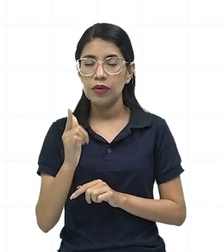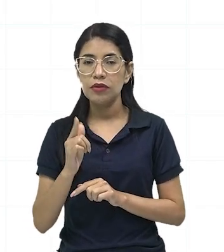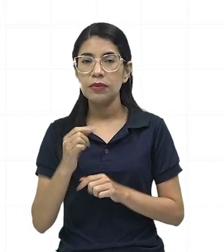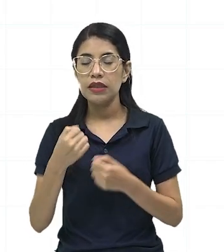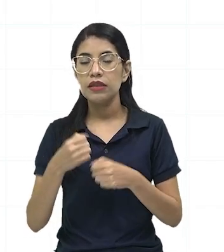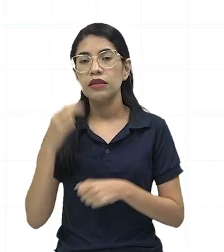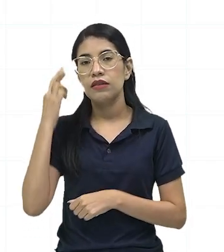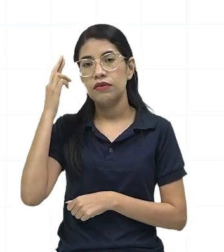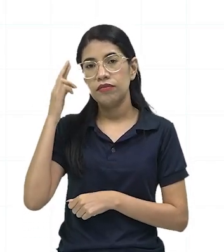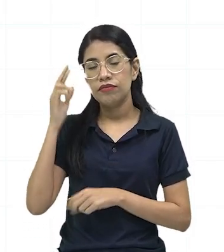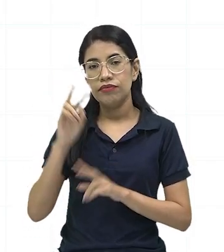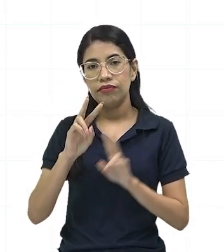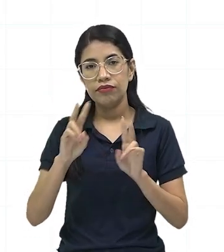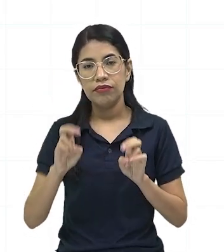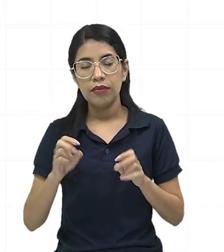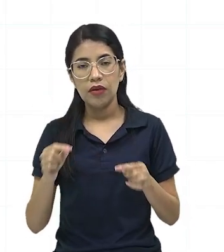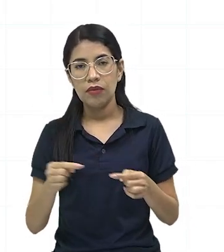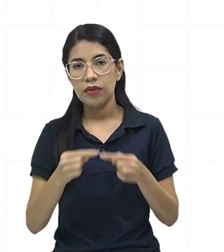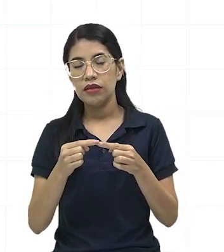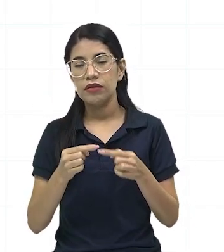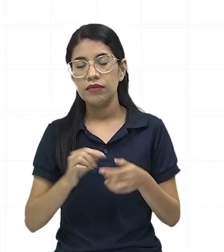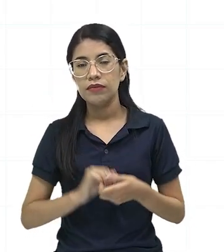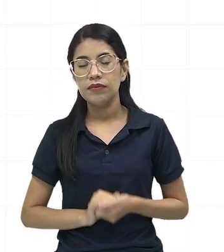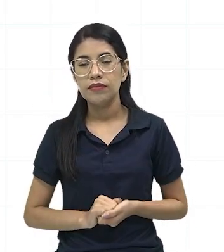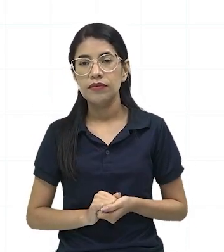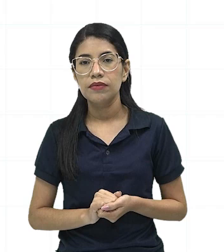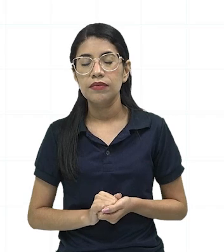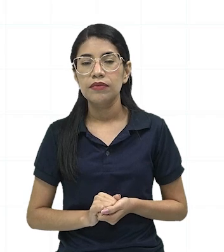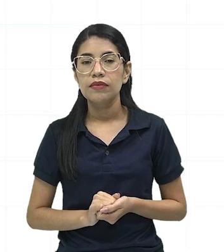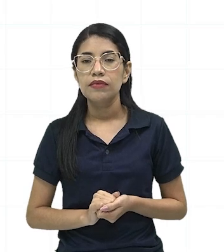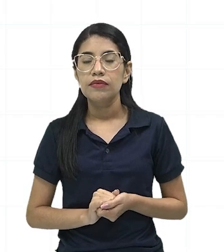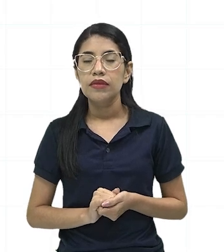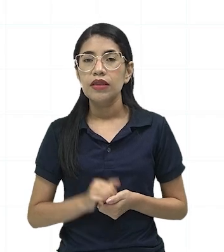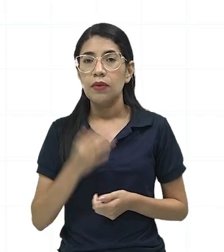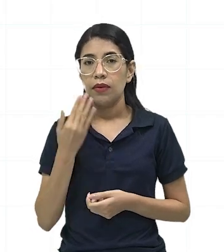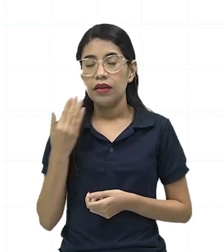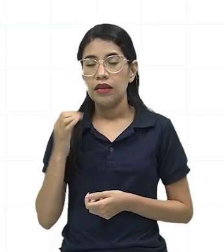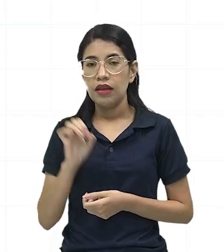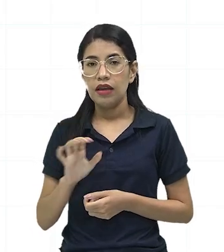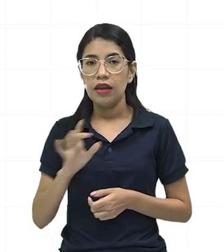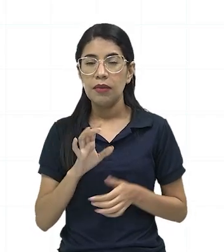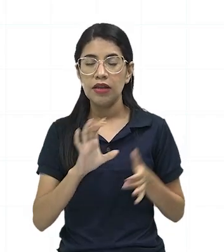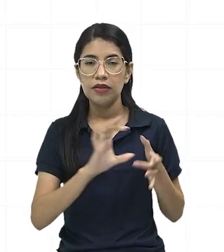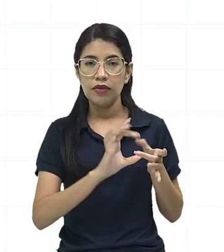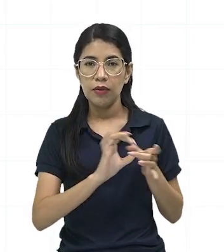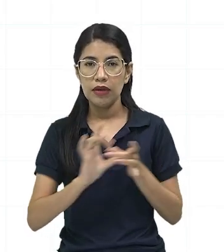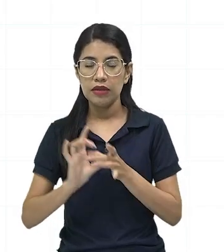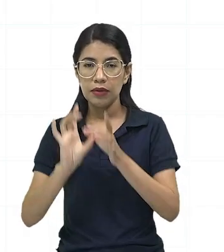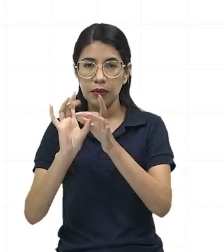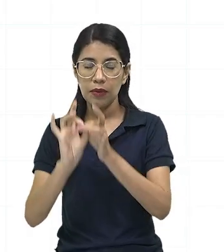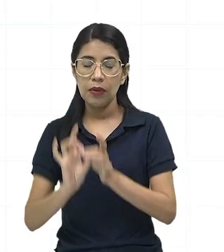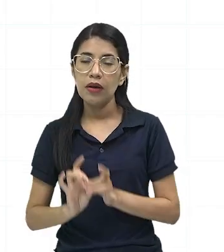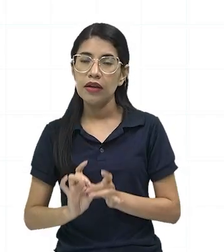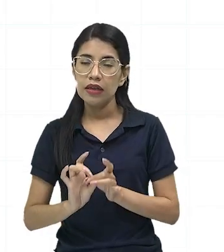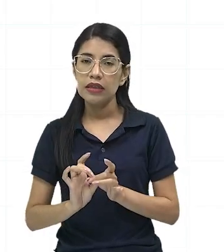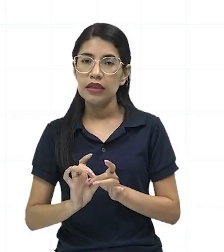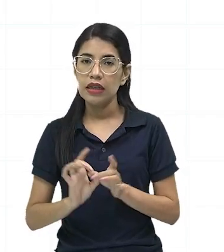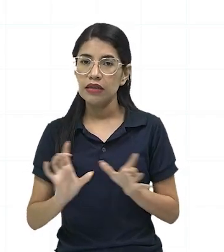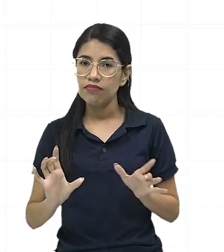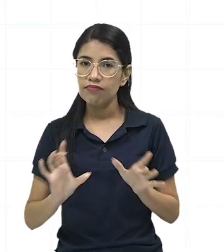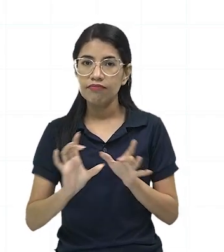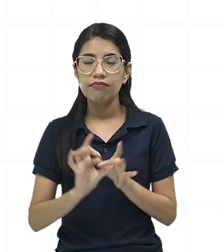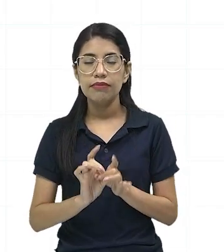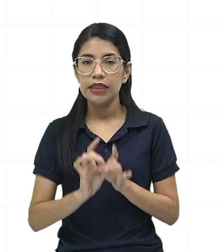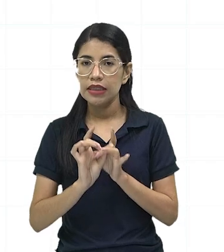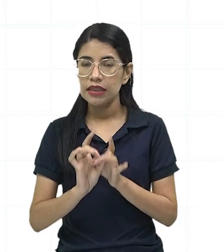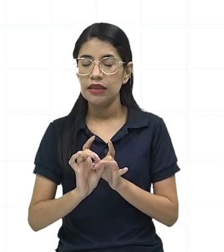assunto. Tudo de acordo com aquela temática. A nossa imagem, a coesão e a coerência como peças de um quebra-cabeça, né? Elas têm tudo, elas se encaixam.